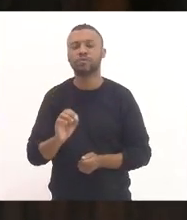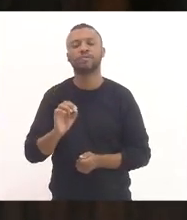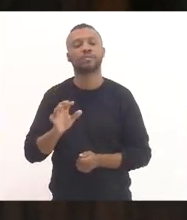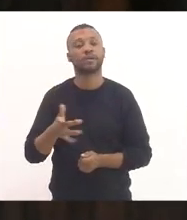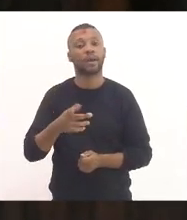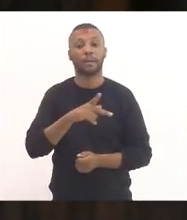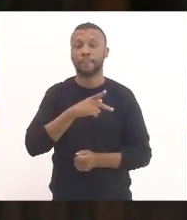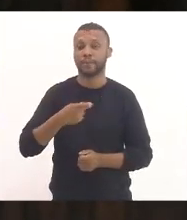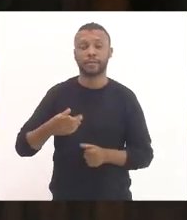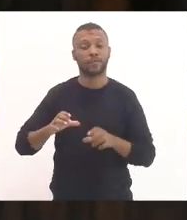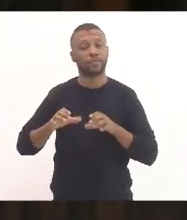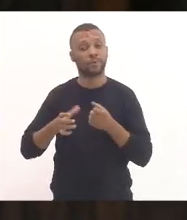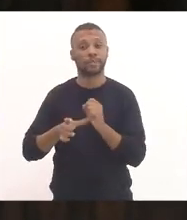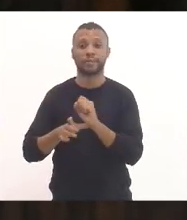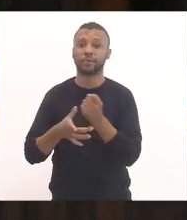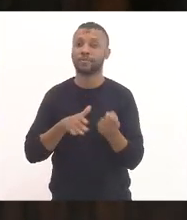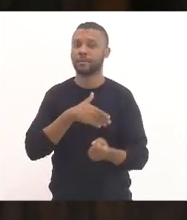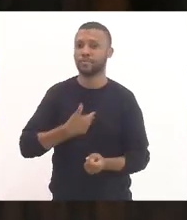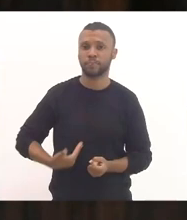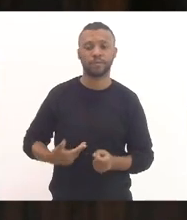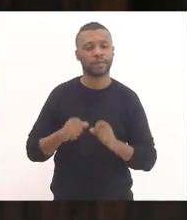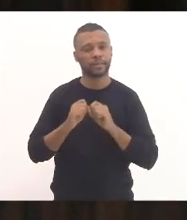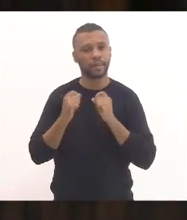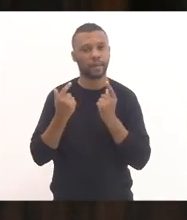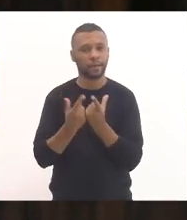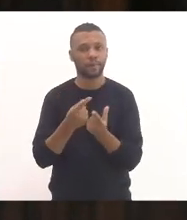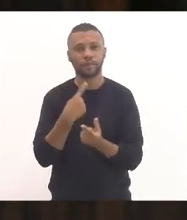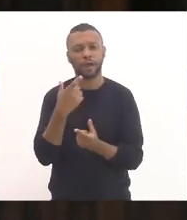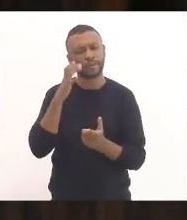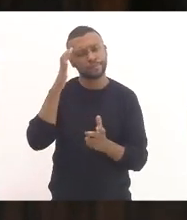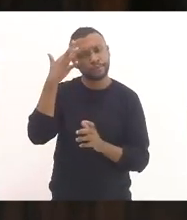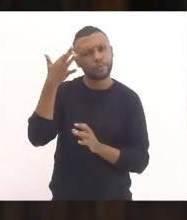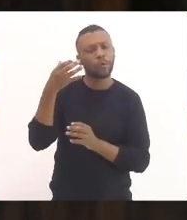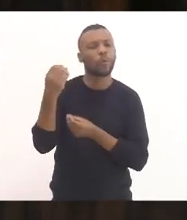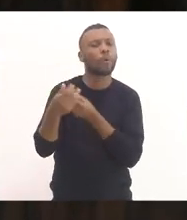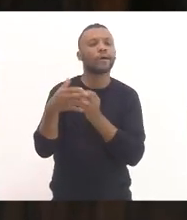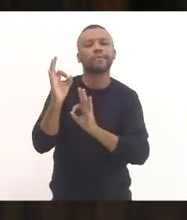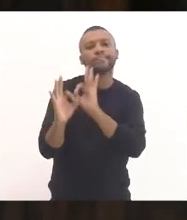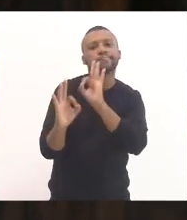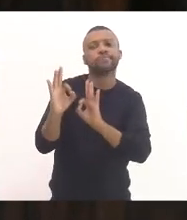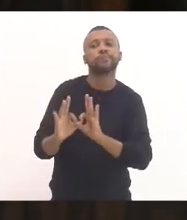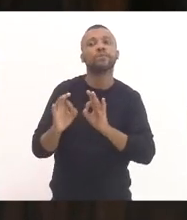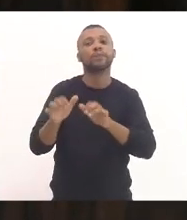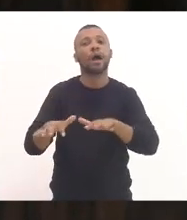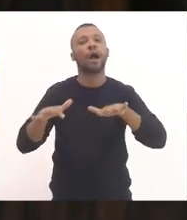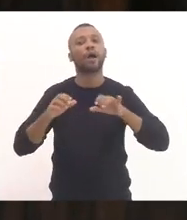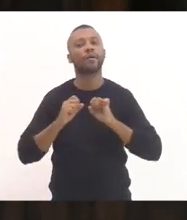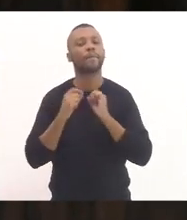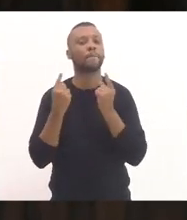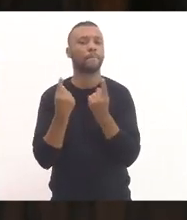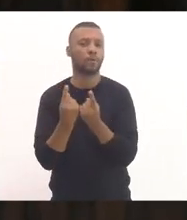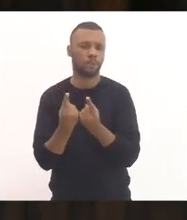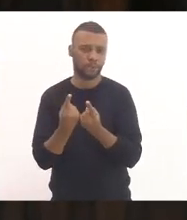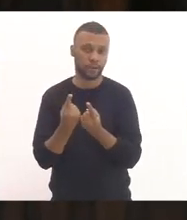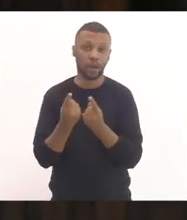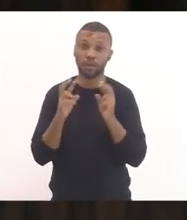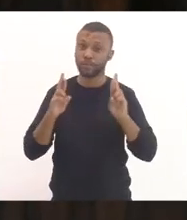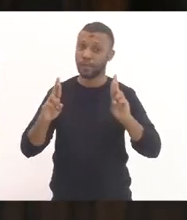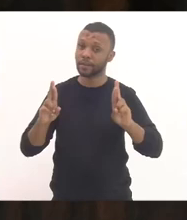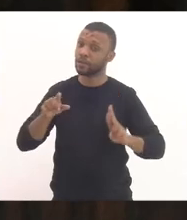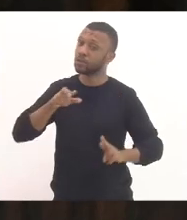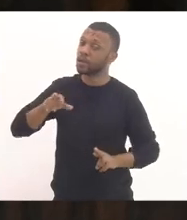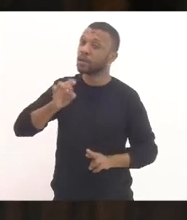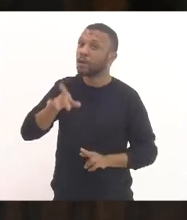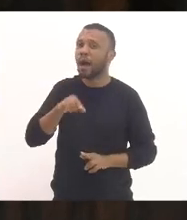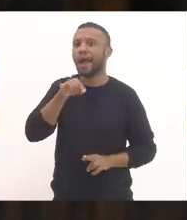para que nós de finíssimos o rito aqui a conduta Na audiência pública que eu espero que não seja somente